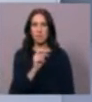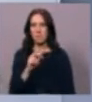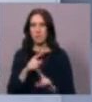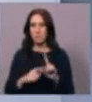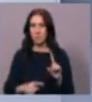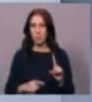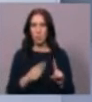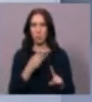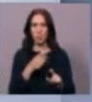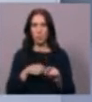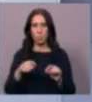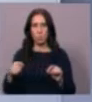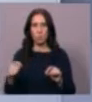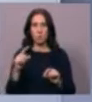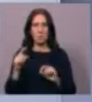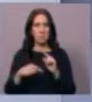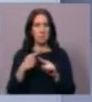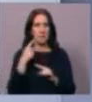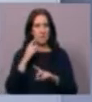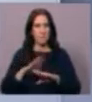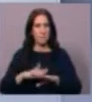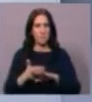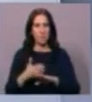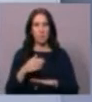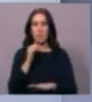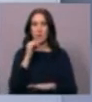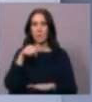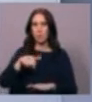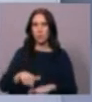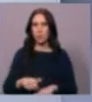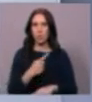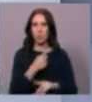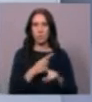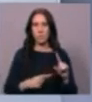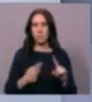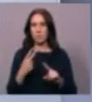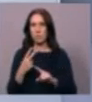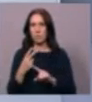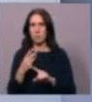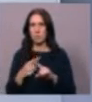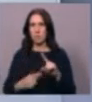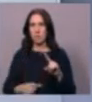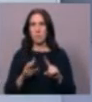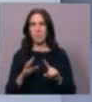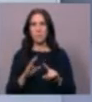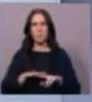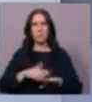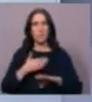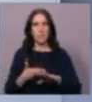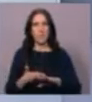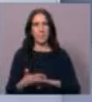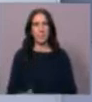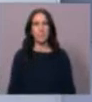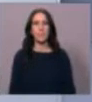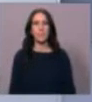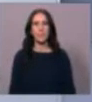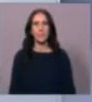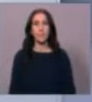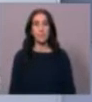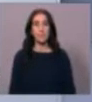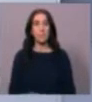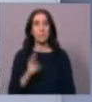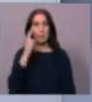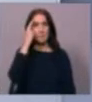tendência para aumentar para amanhã, e na costa sul do Algarve 1,5 metro a 2,5 metros, mas também vai aumentar. Para o arquipélago da